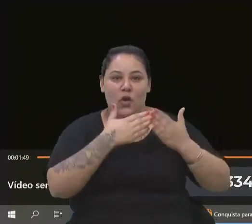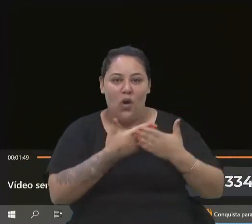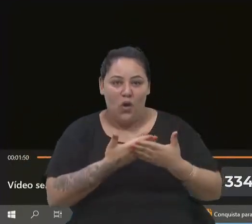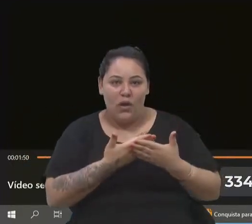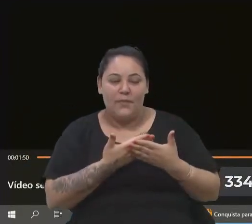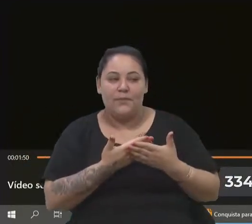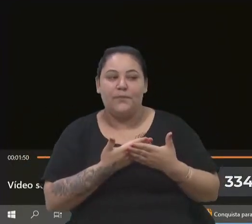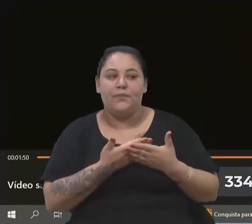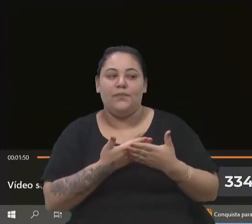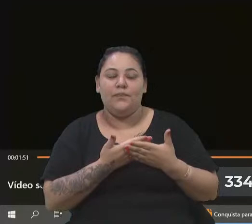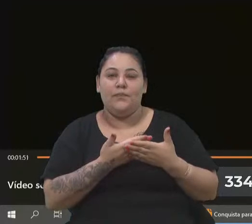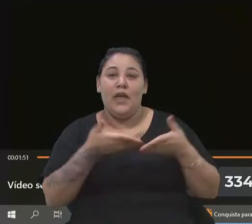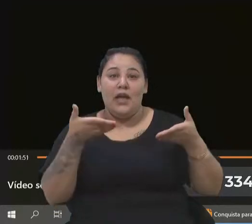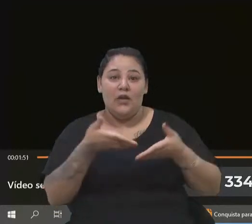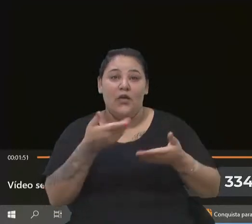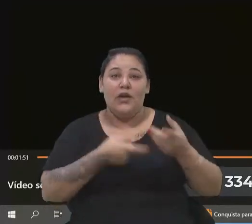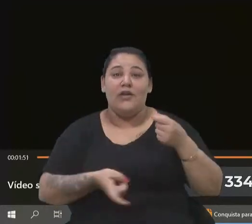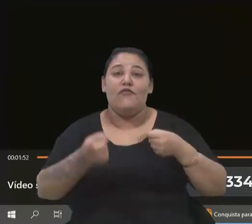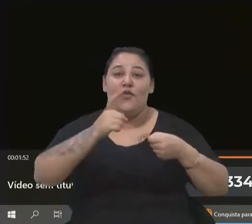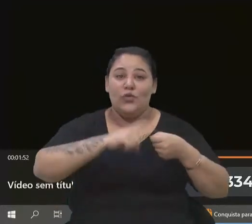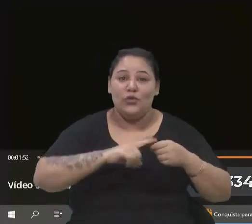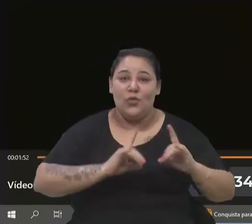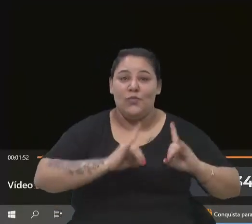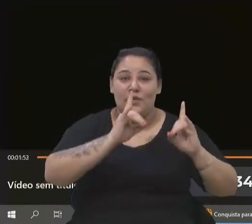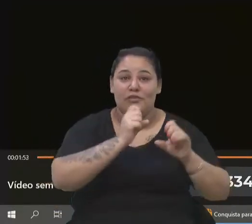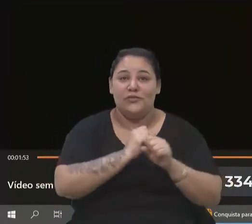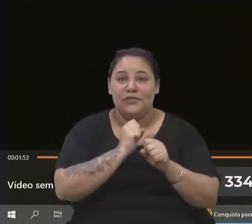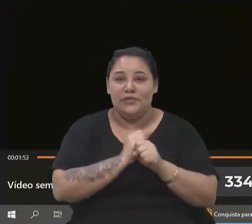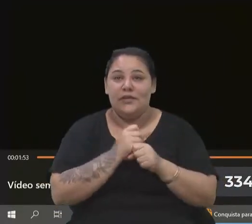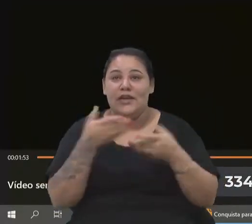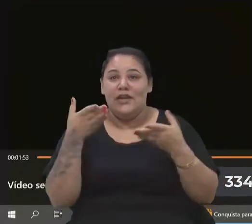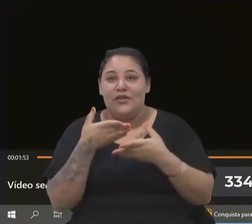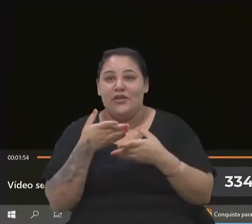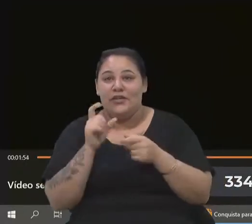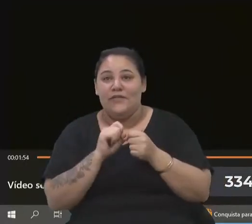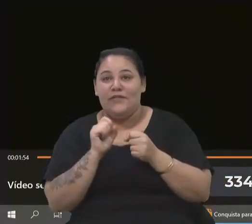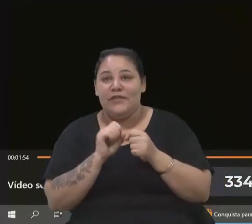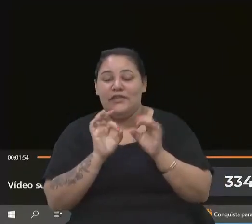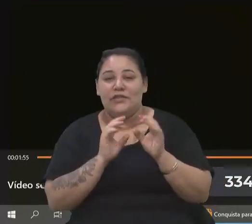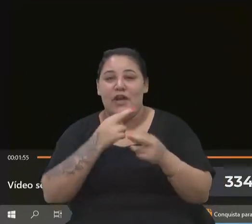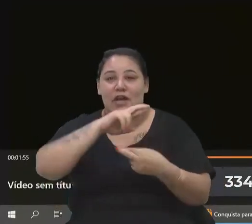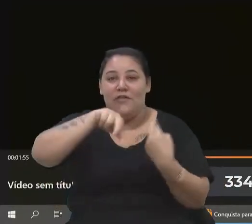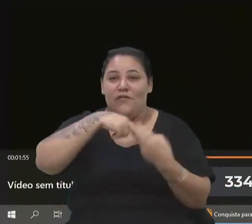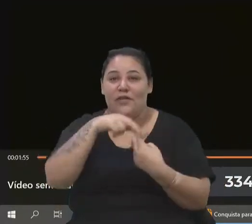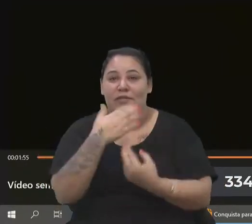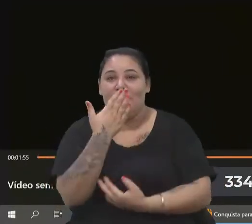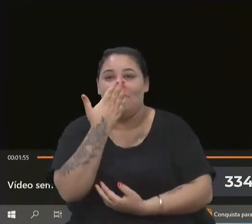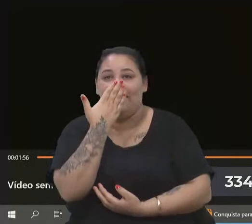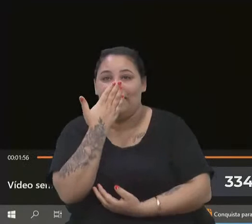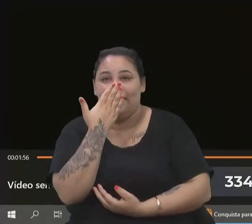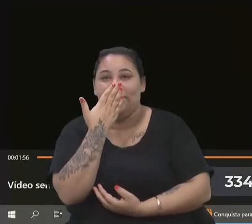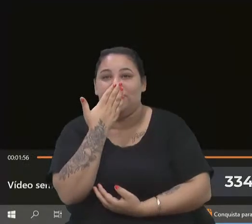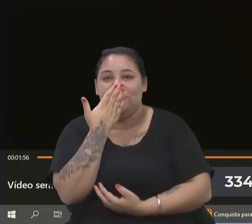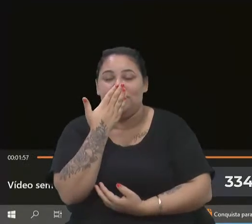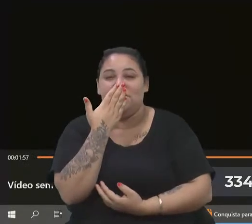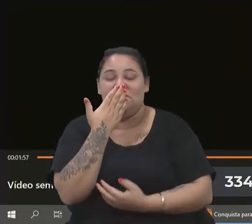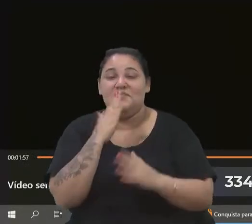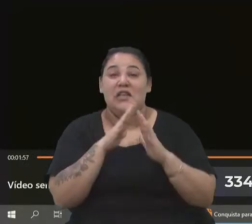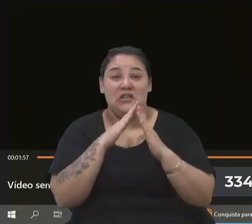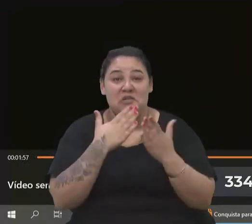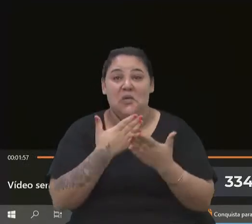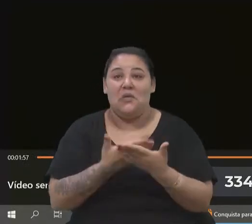a demolição do prédio antigo, e agora a gente está ganhando toda a frente, toda a reforma da frente. Vai ser toda demolida e vai ser feita toda